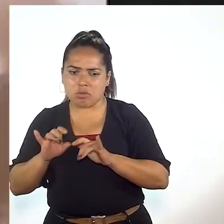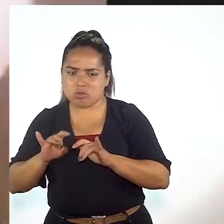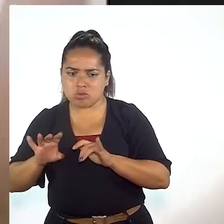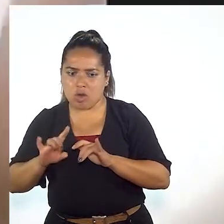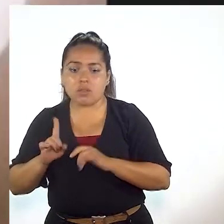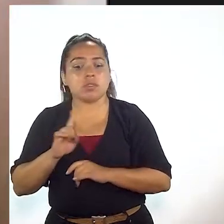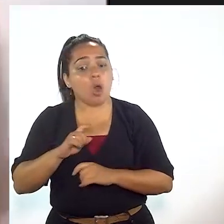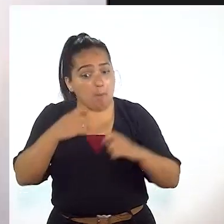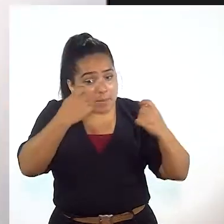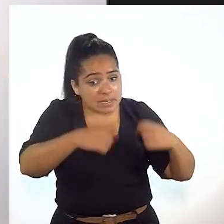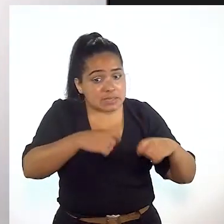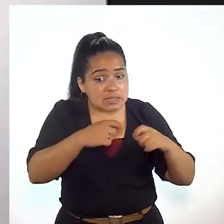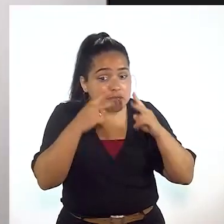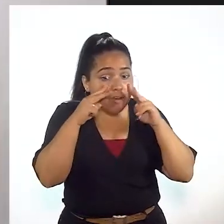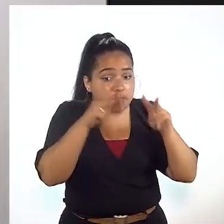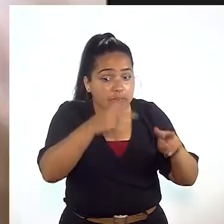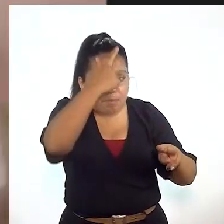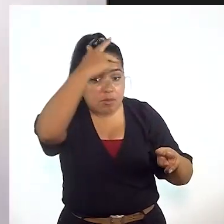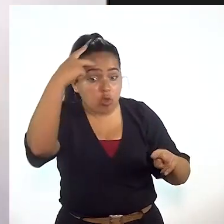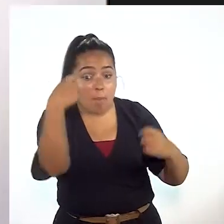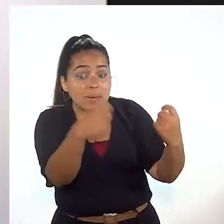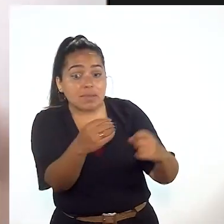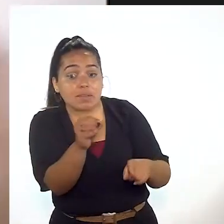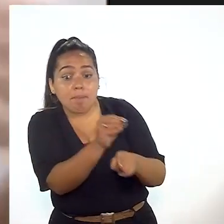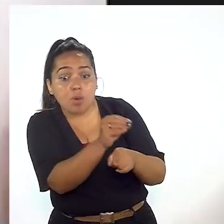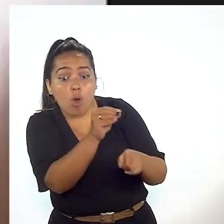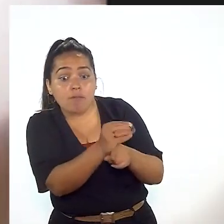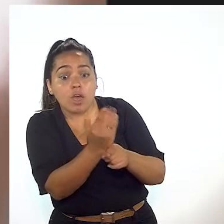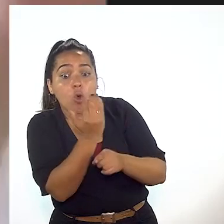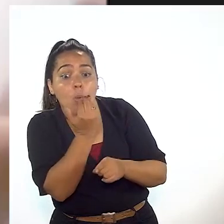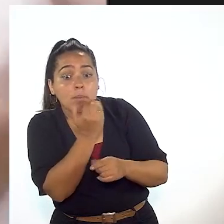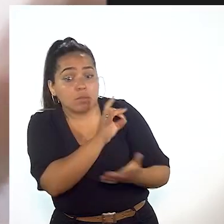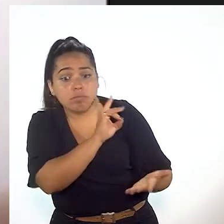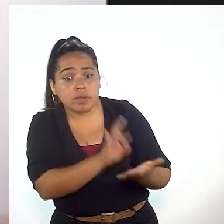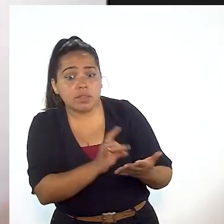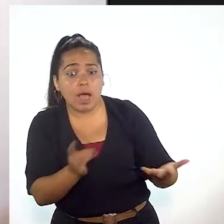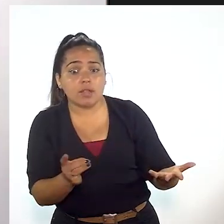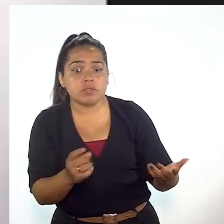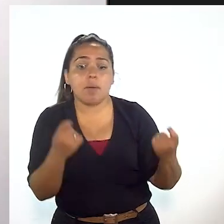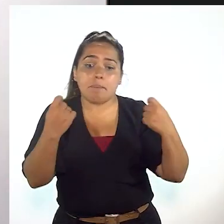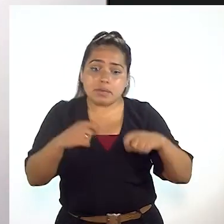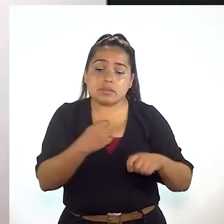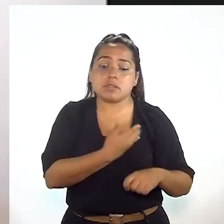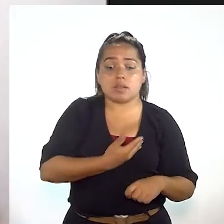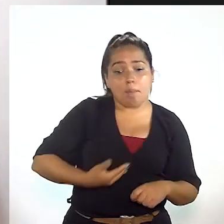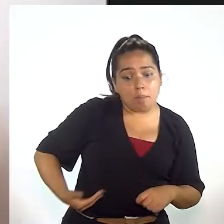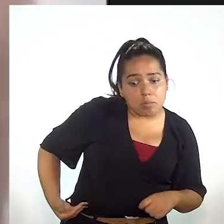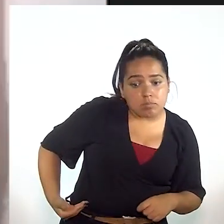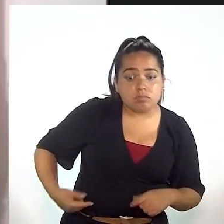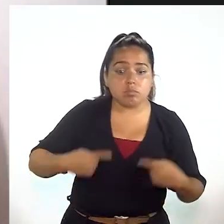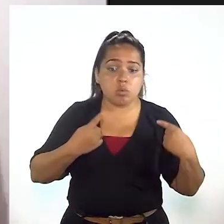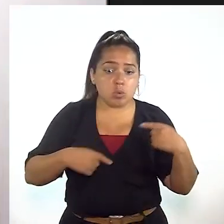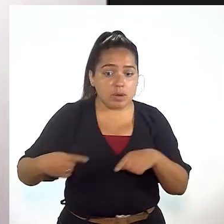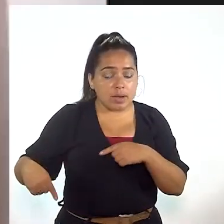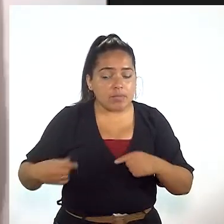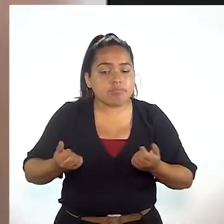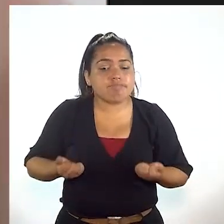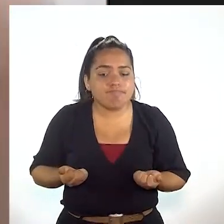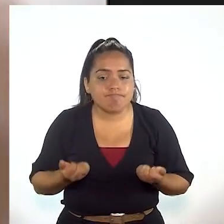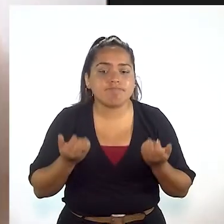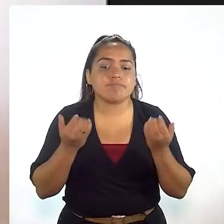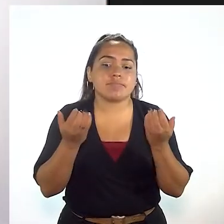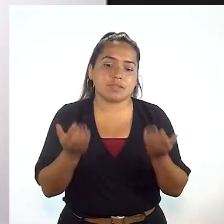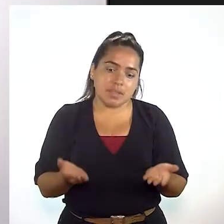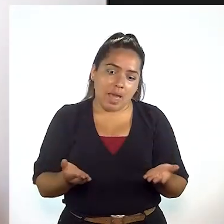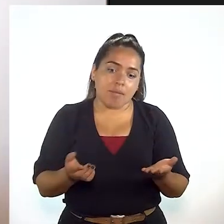Você está na sua casa, enquanto tem gente precisando de alimentação de fato, né? Não é só desse tipo